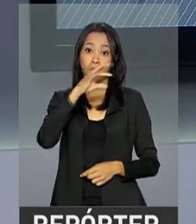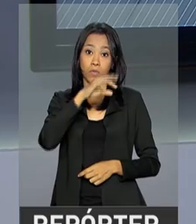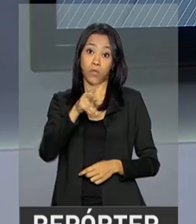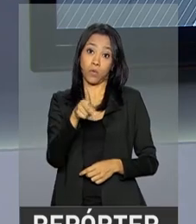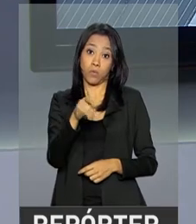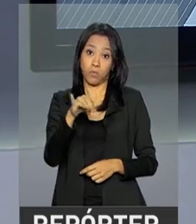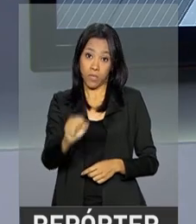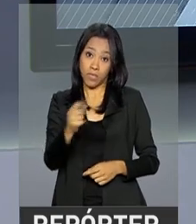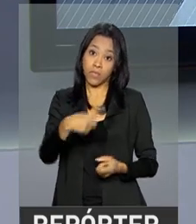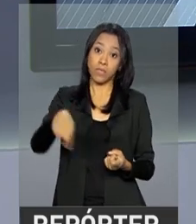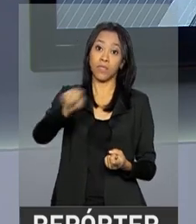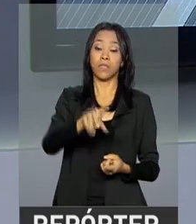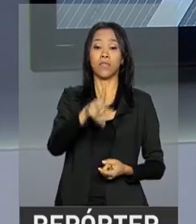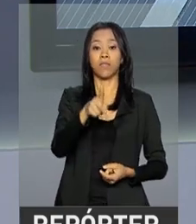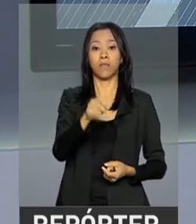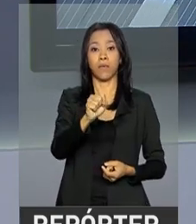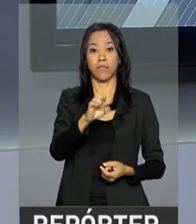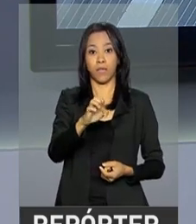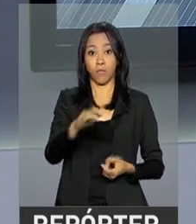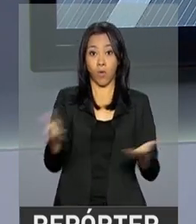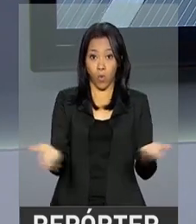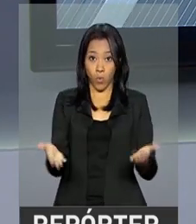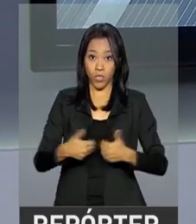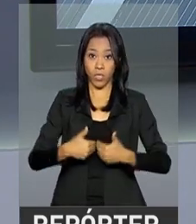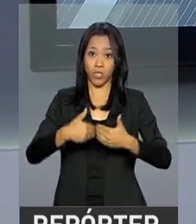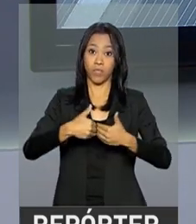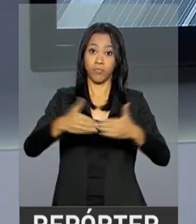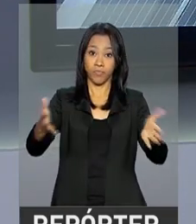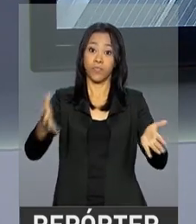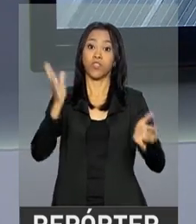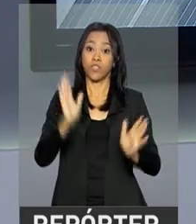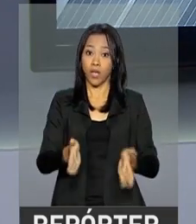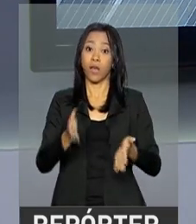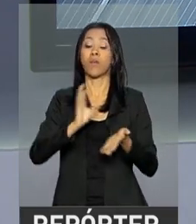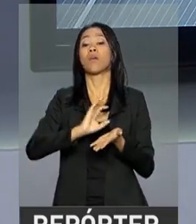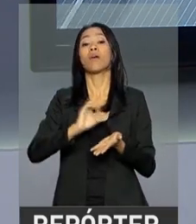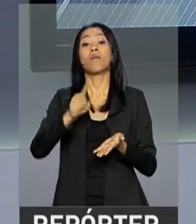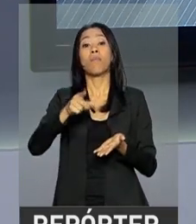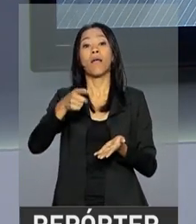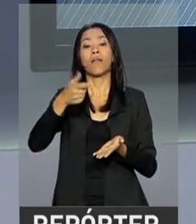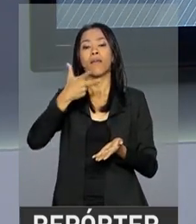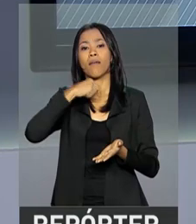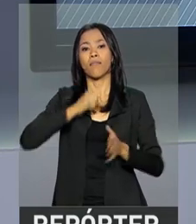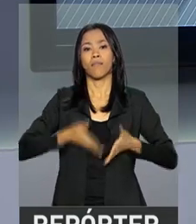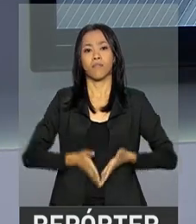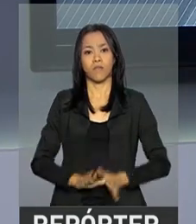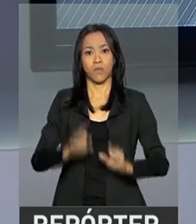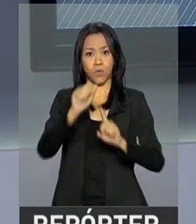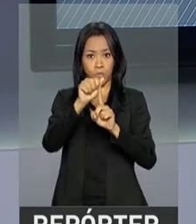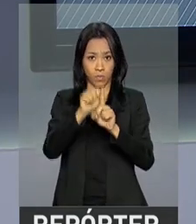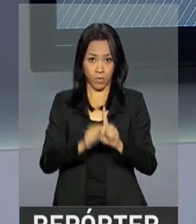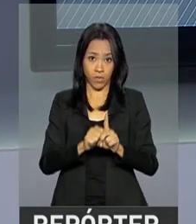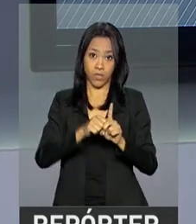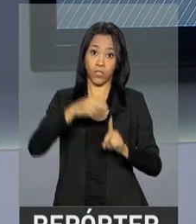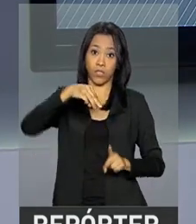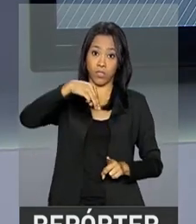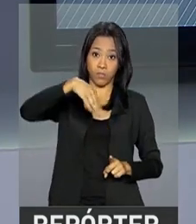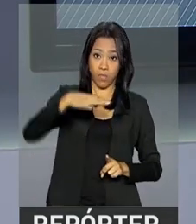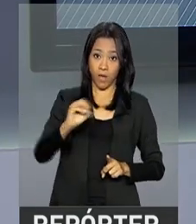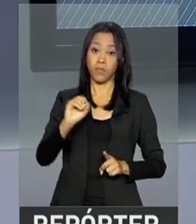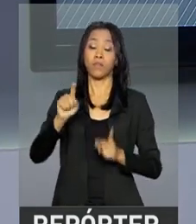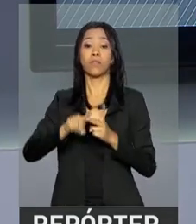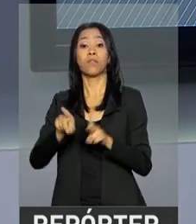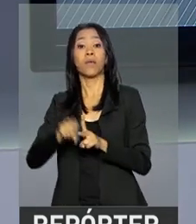pago hoje o benefício vai ser liberado para trabalhadores da iniciativa privada nascidos em março e abril e para os servidores